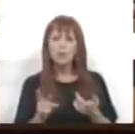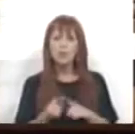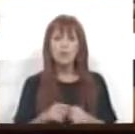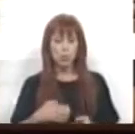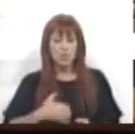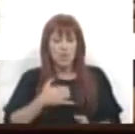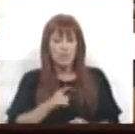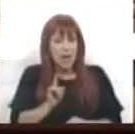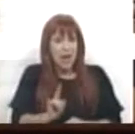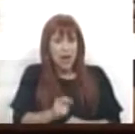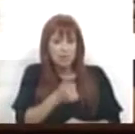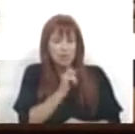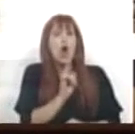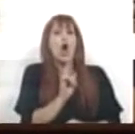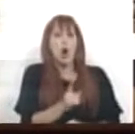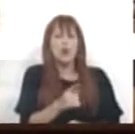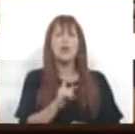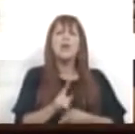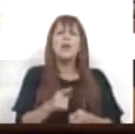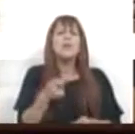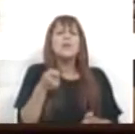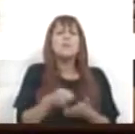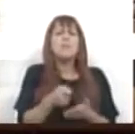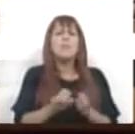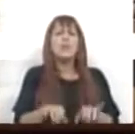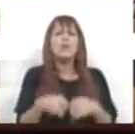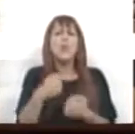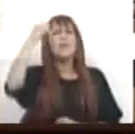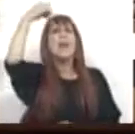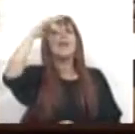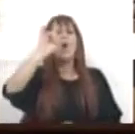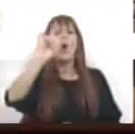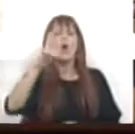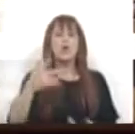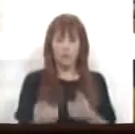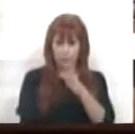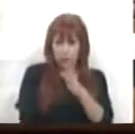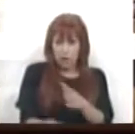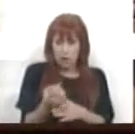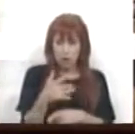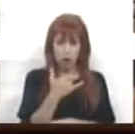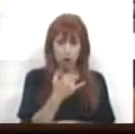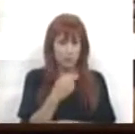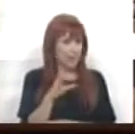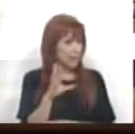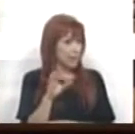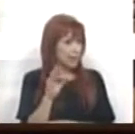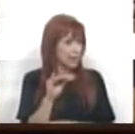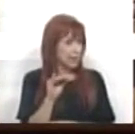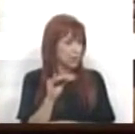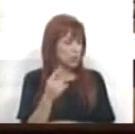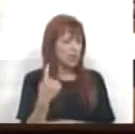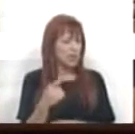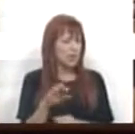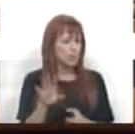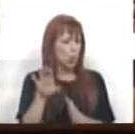o significado desta medida. O que é a tarifa social de eletricidade? Foi criada em 2010 e